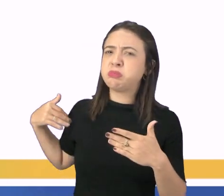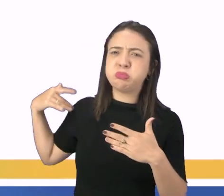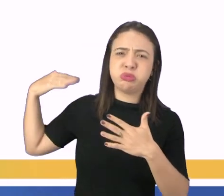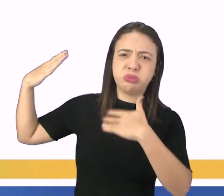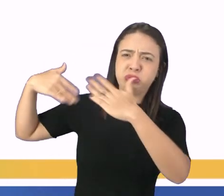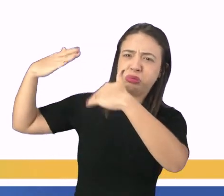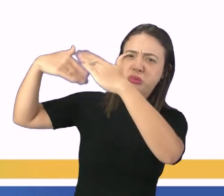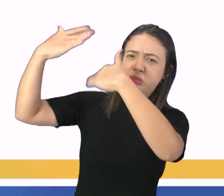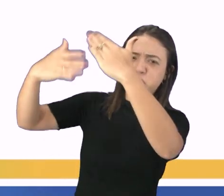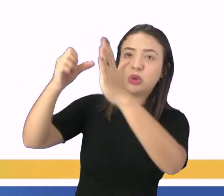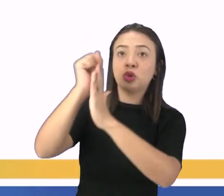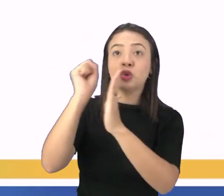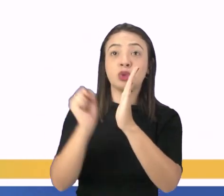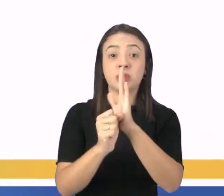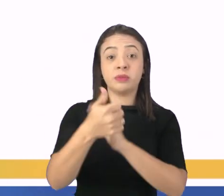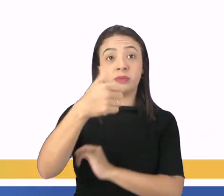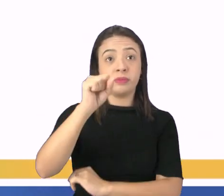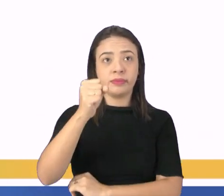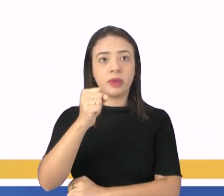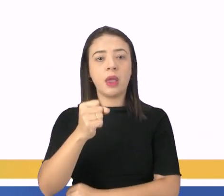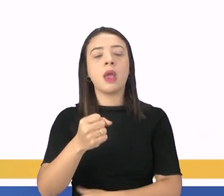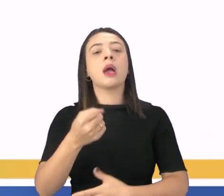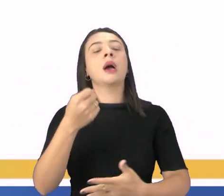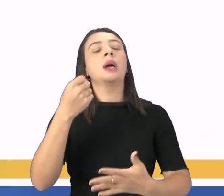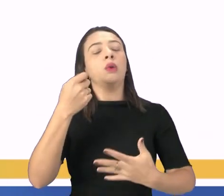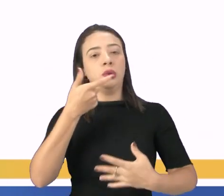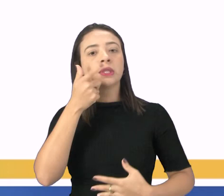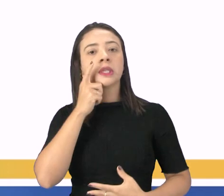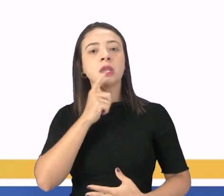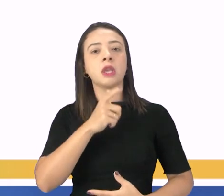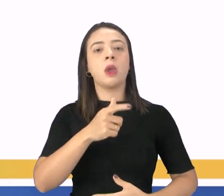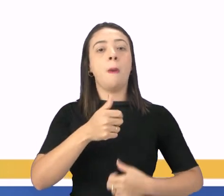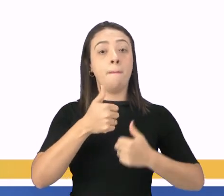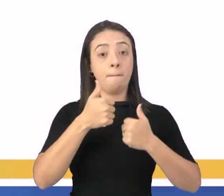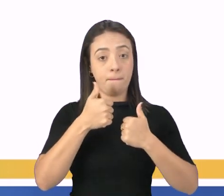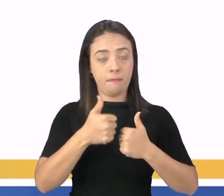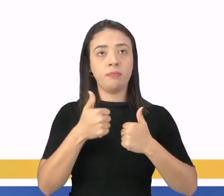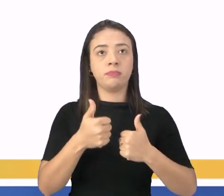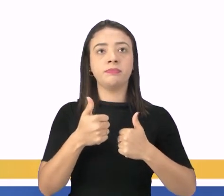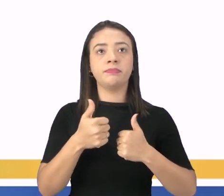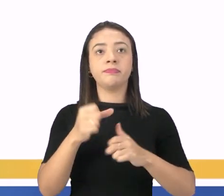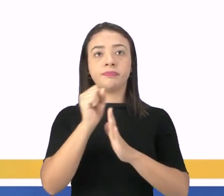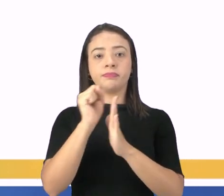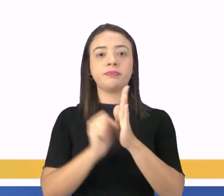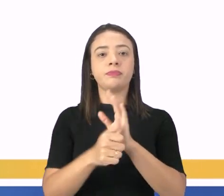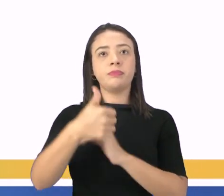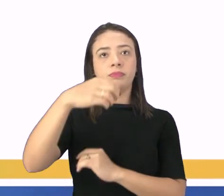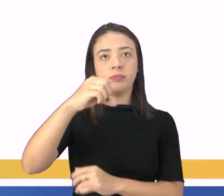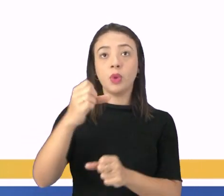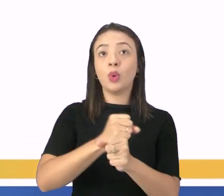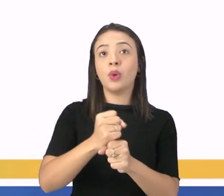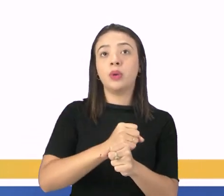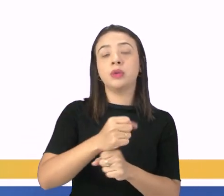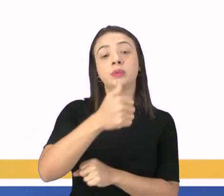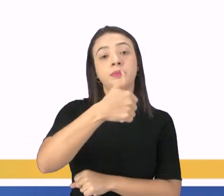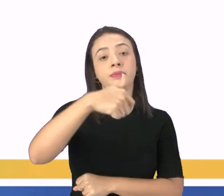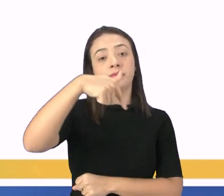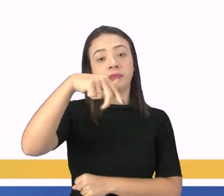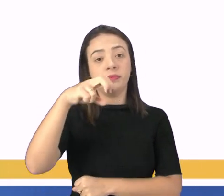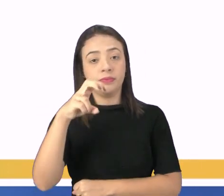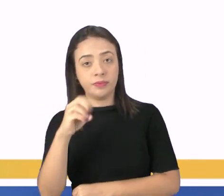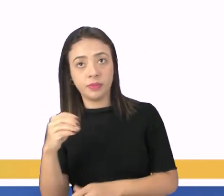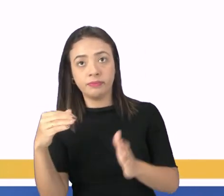XVIII e se consolidou no século XIX, foram na Inglaterra, no período de 1750